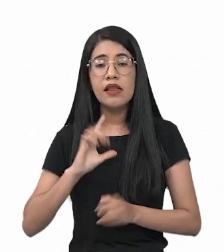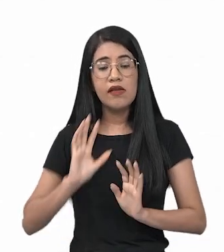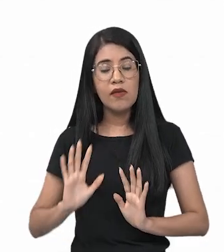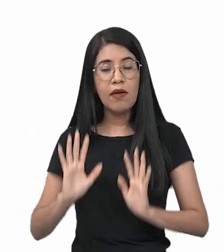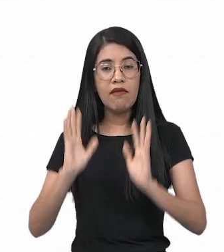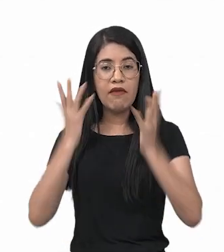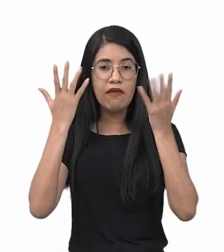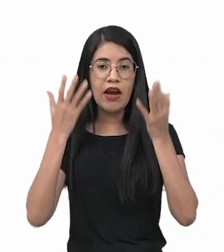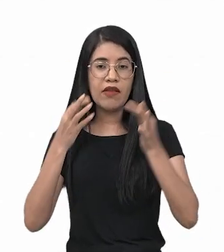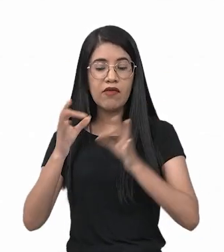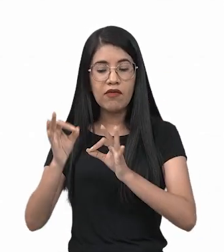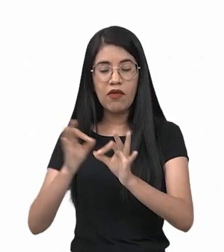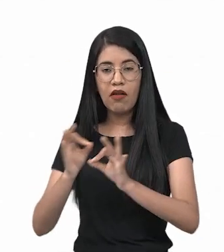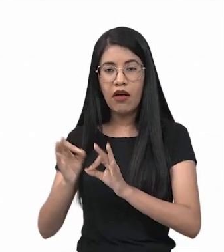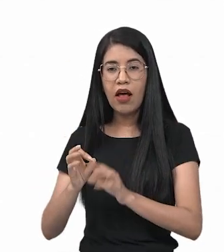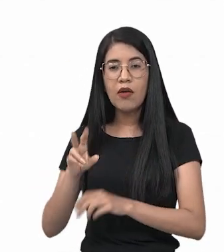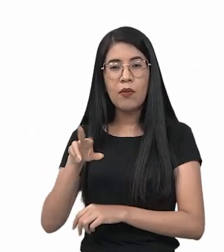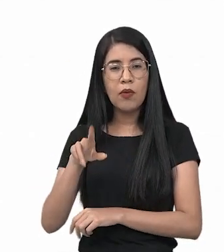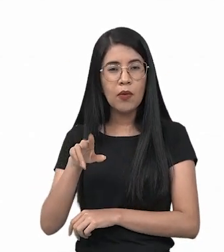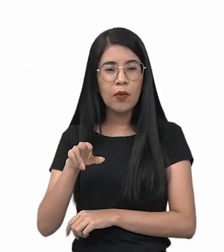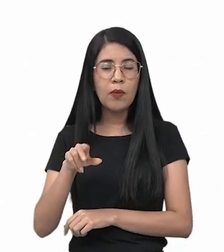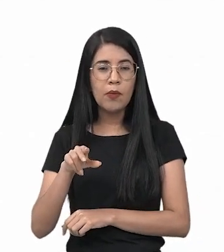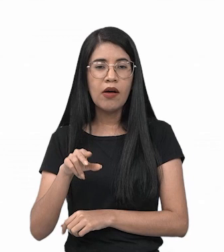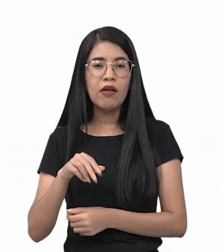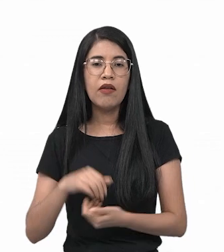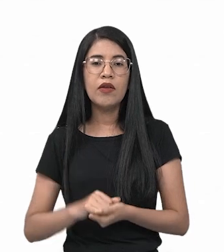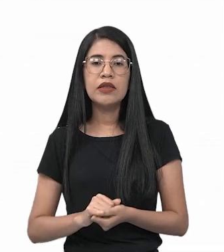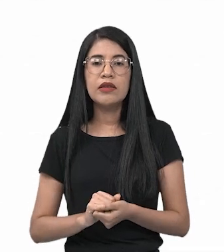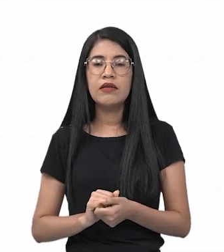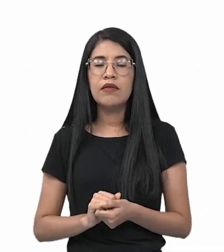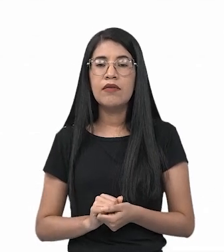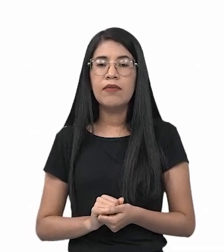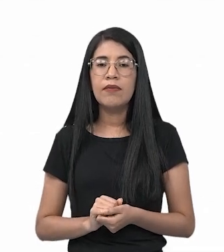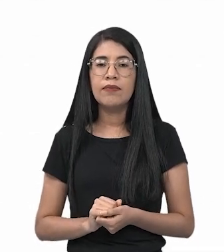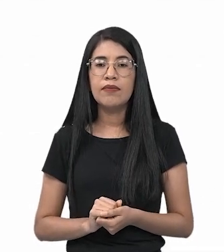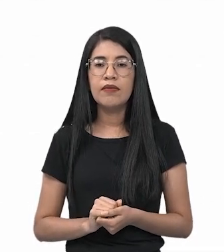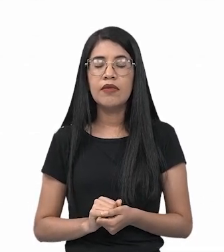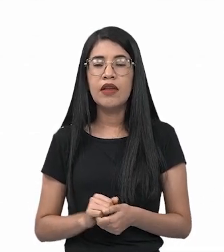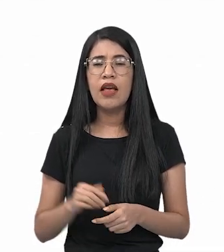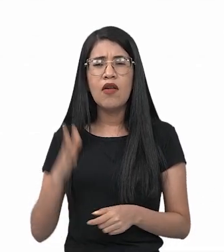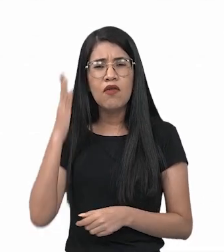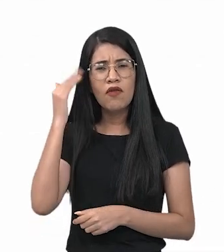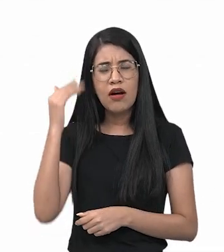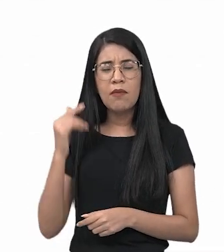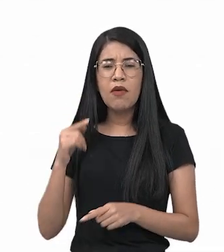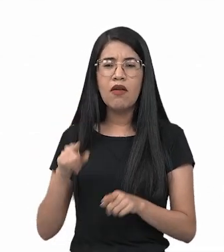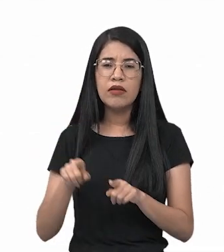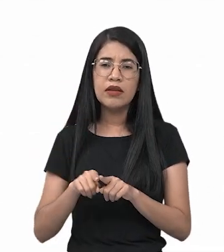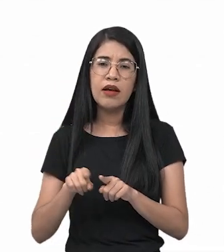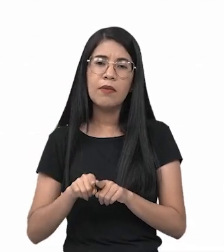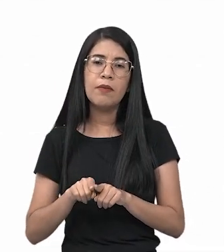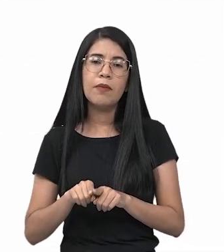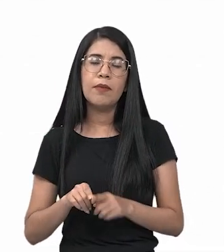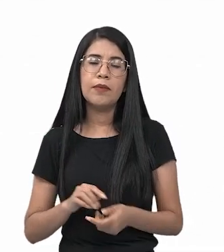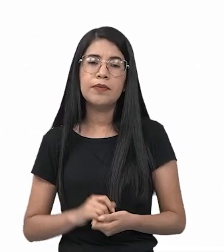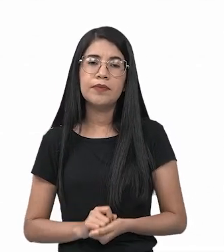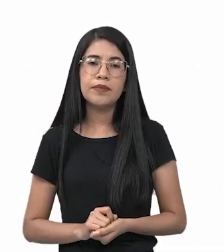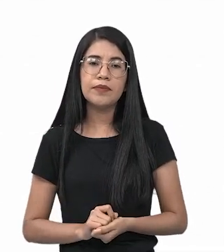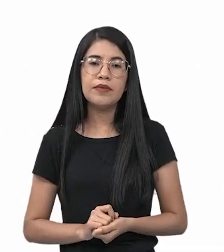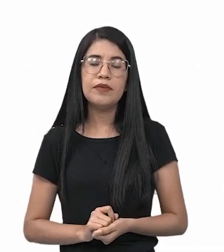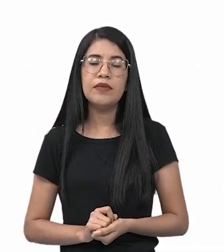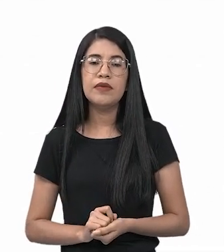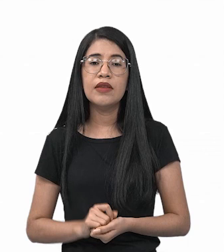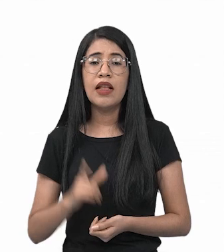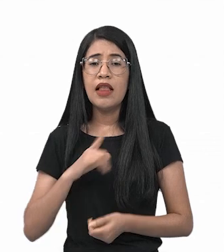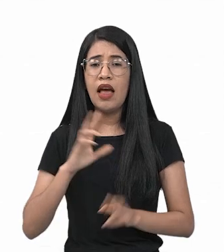festa organizada pelos irmãos Cindy e Clive Campbell, mais conhecidos como DJ Kool Herc. Lá,